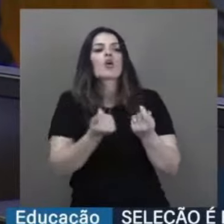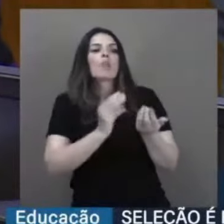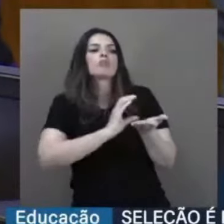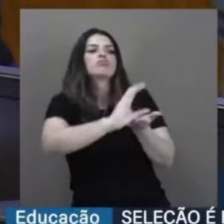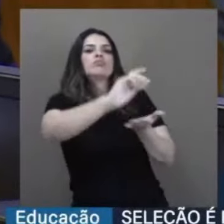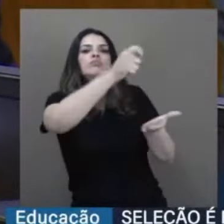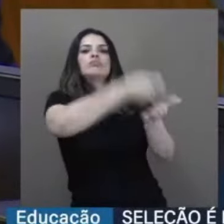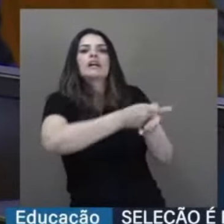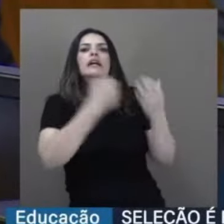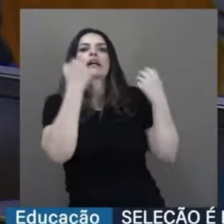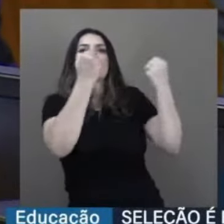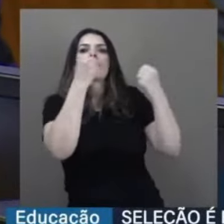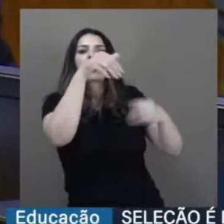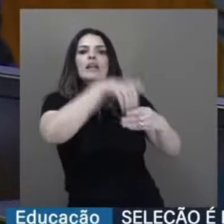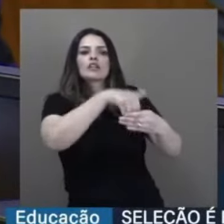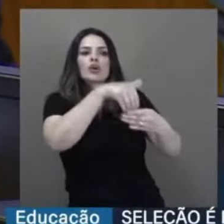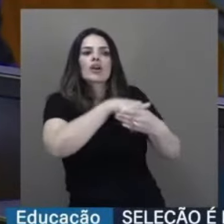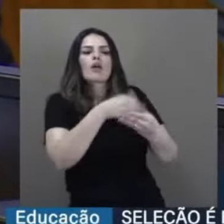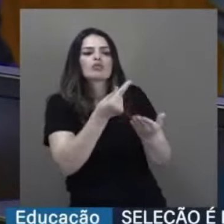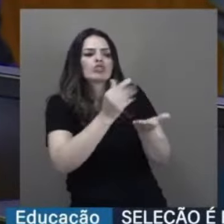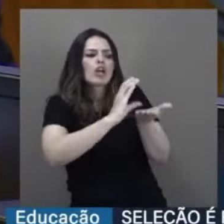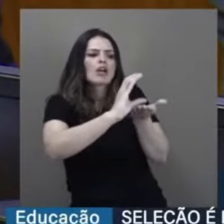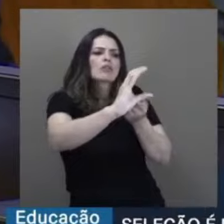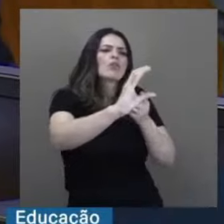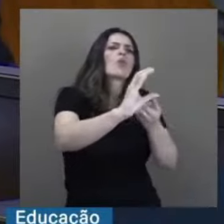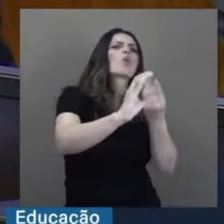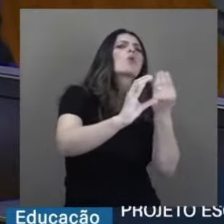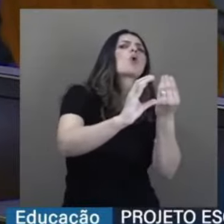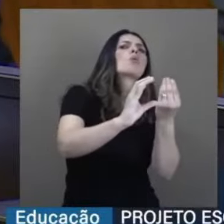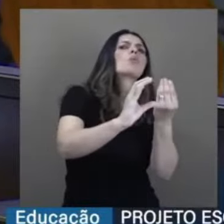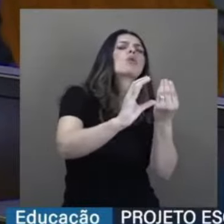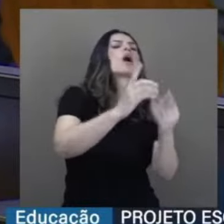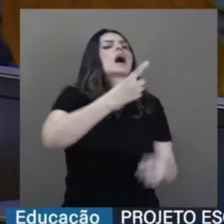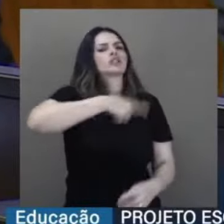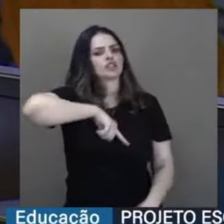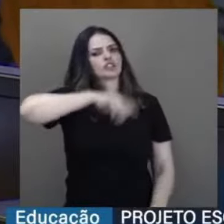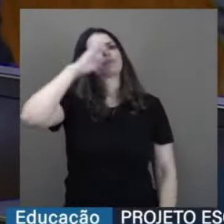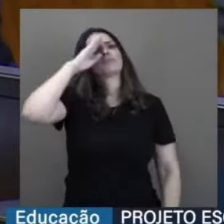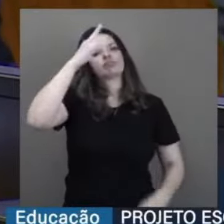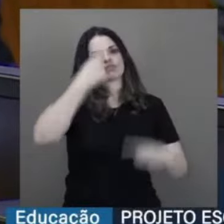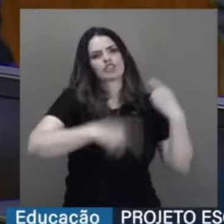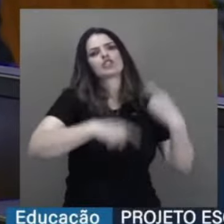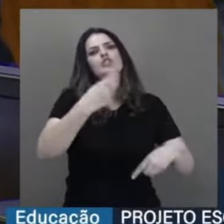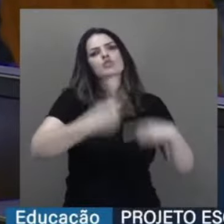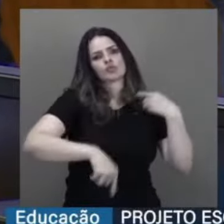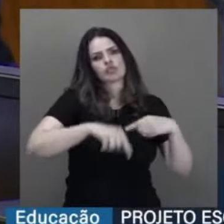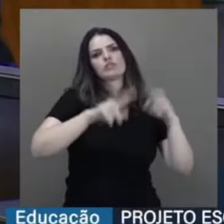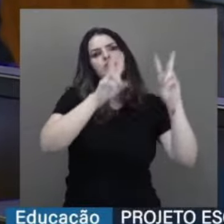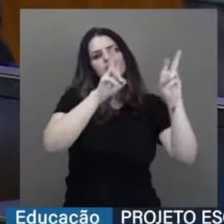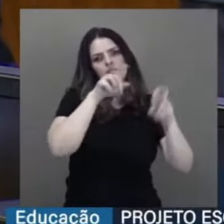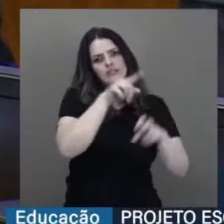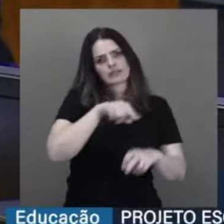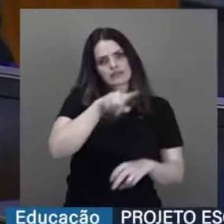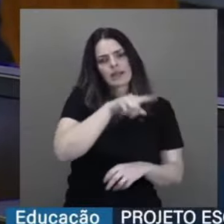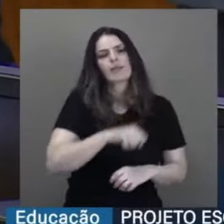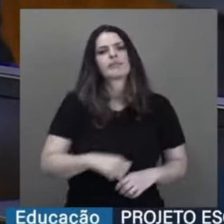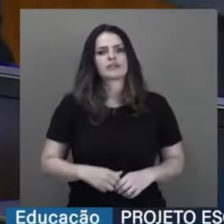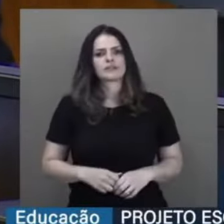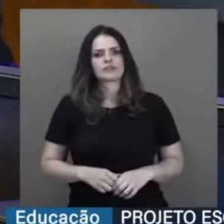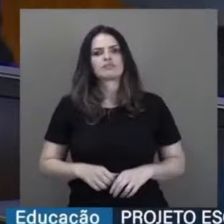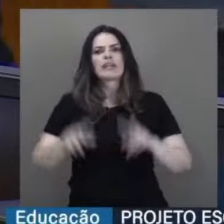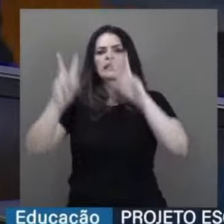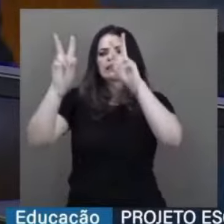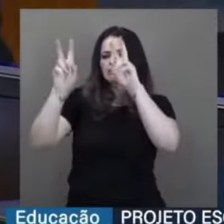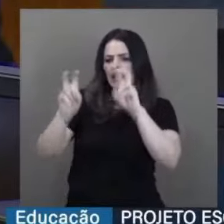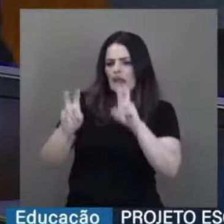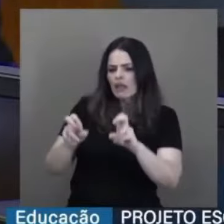eleitorais Esta é uma prioridade do do Senado Federal discutiremos temas muito relevantes e temas